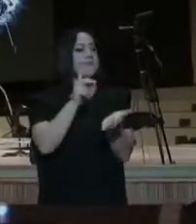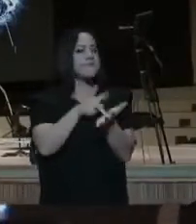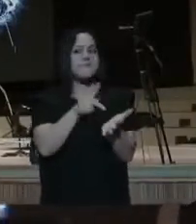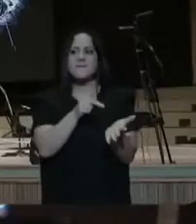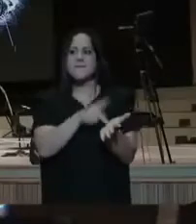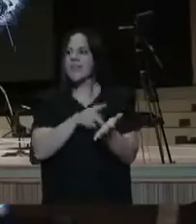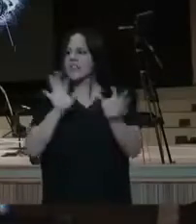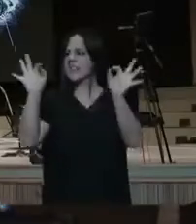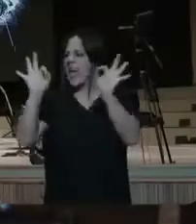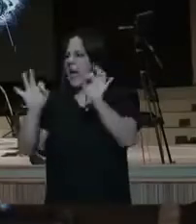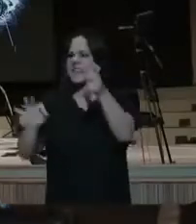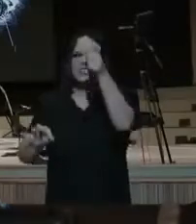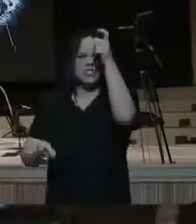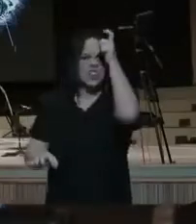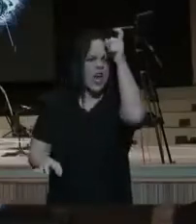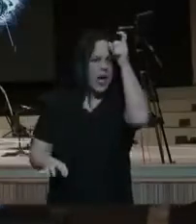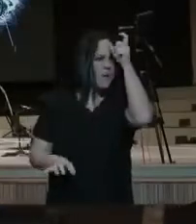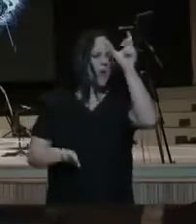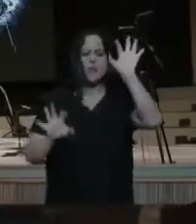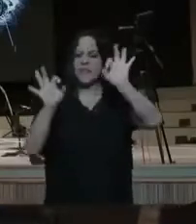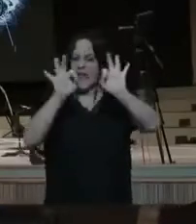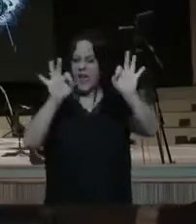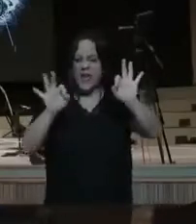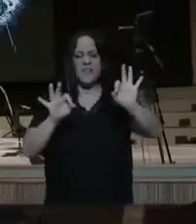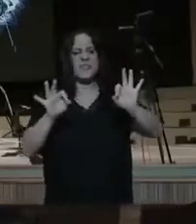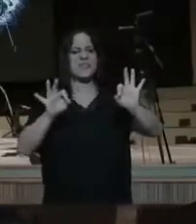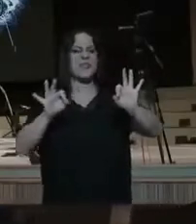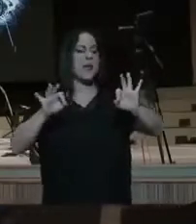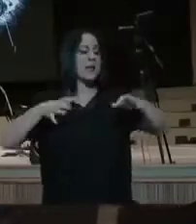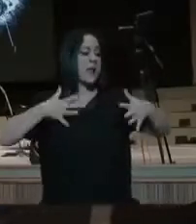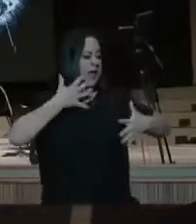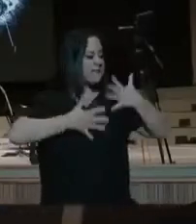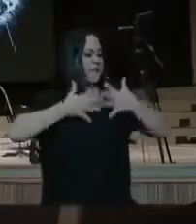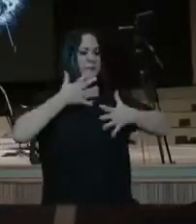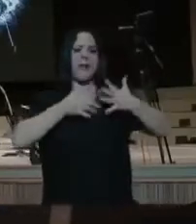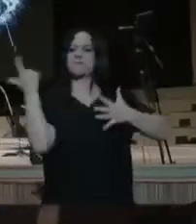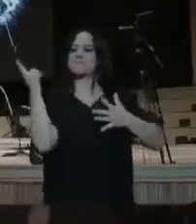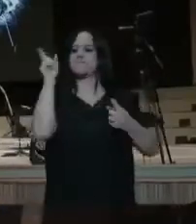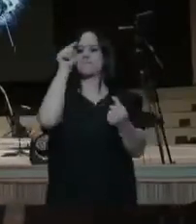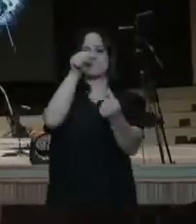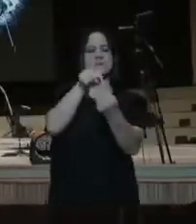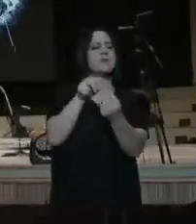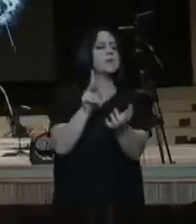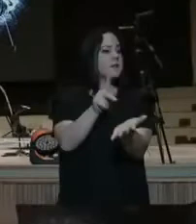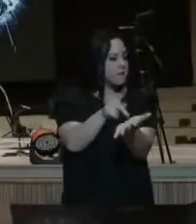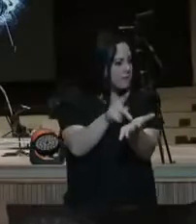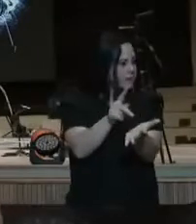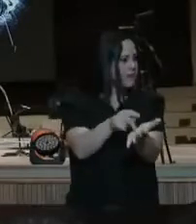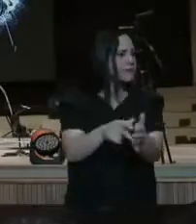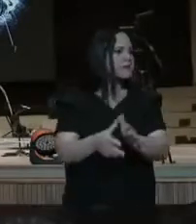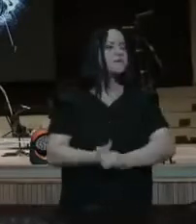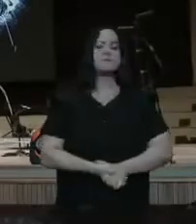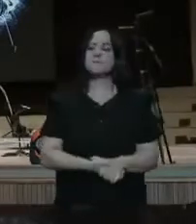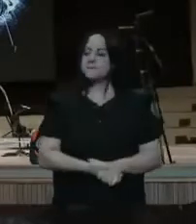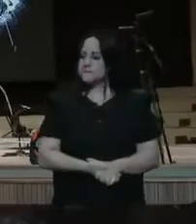na terra em demônio inferno que possa impedir ele de conquistar seus objetivos é verdade